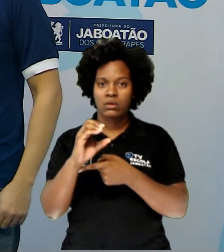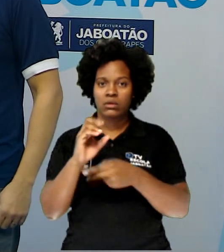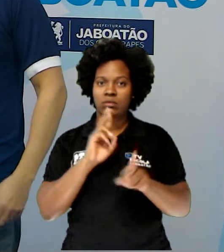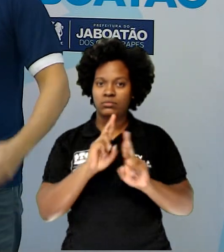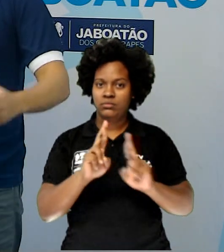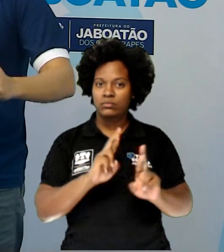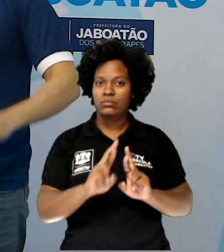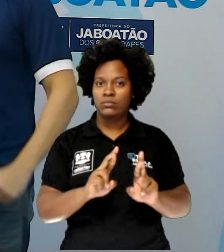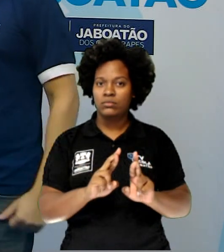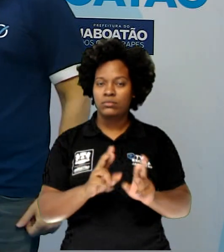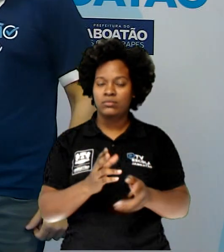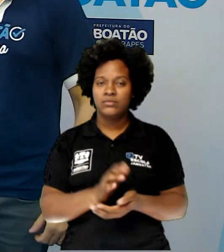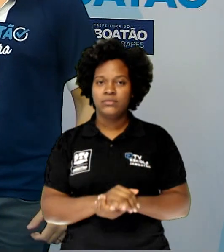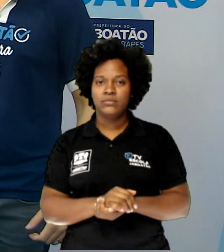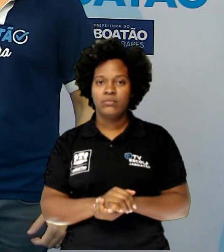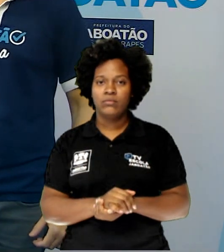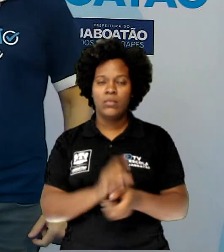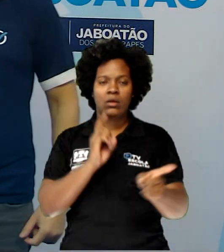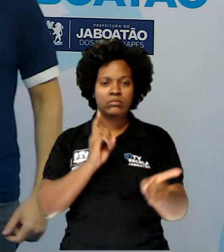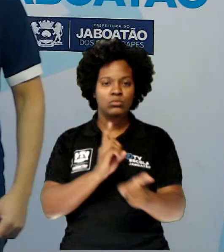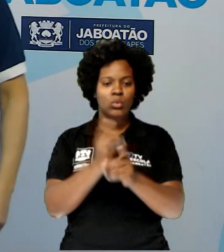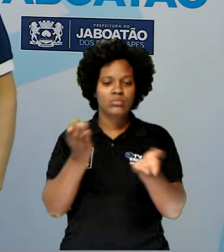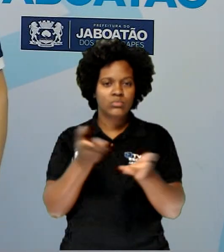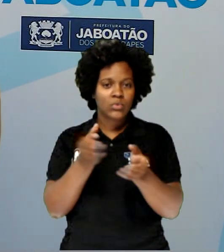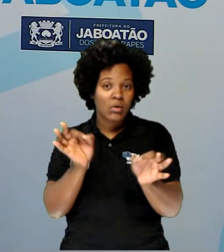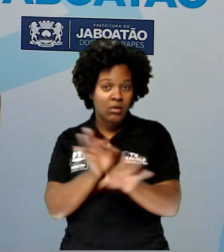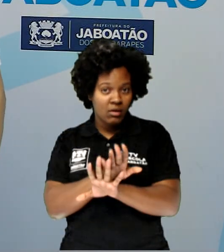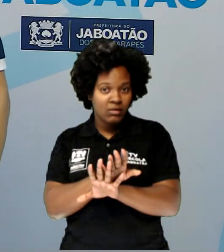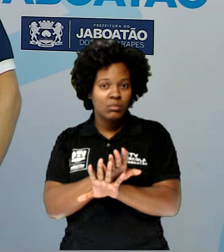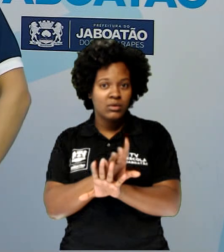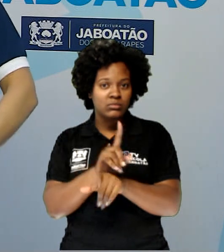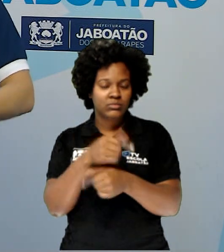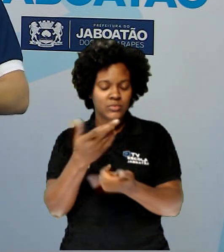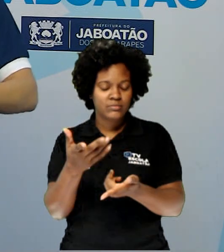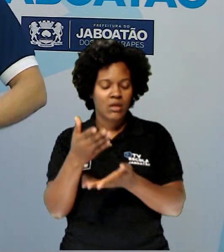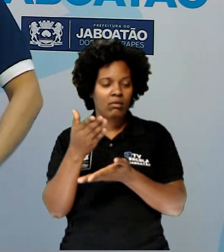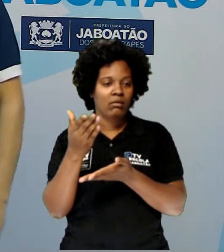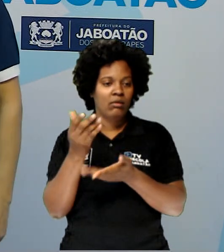resposta. Bom, pessoal, nosso encontro de hoje fica por aqui. Eu espero ter